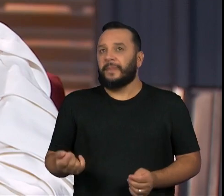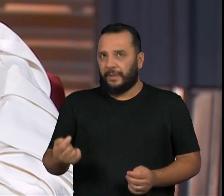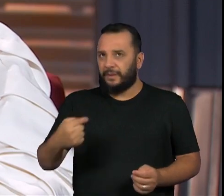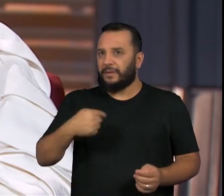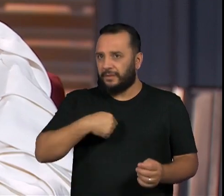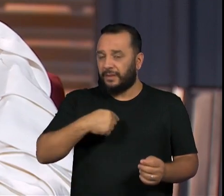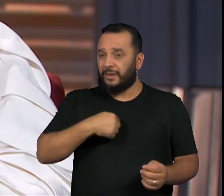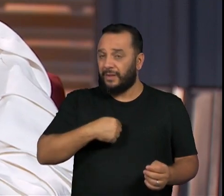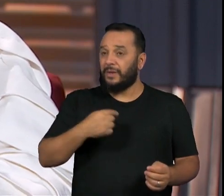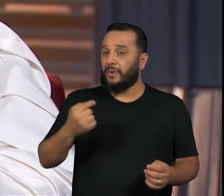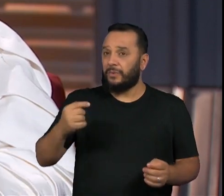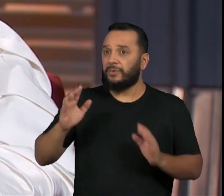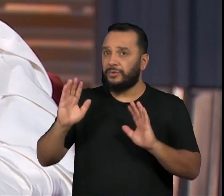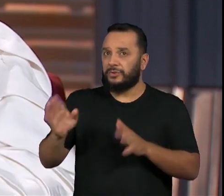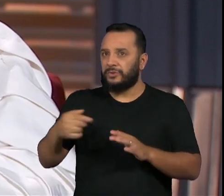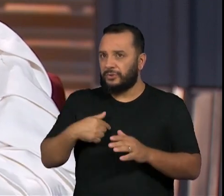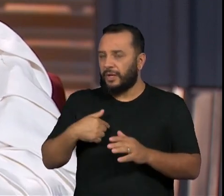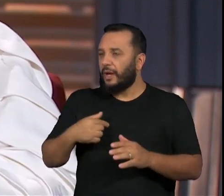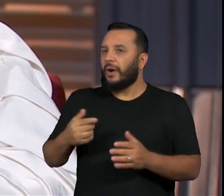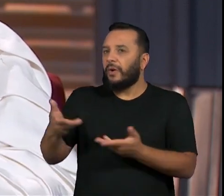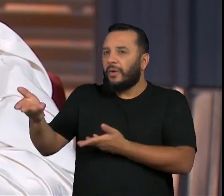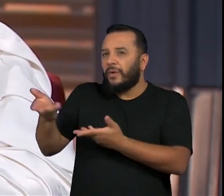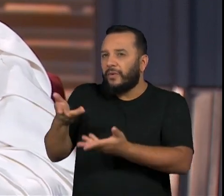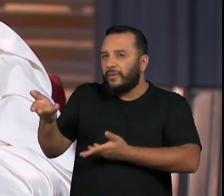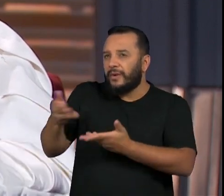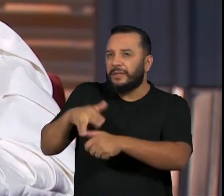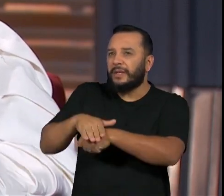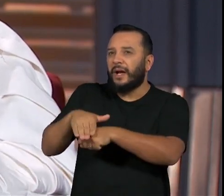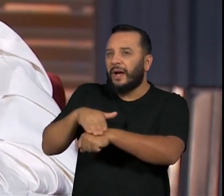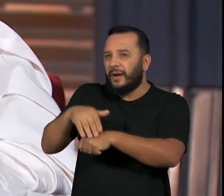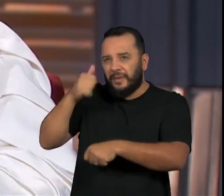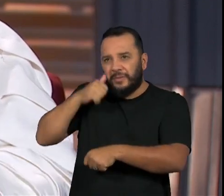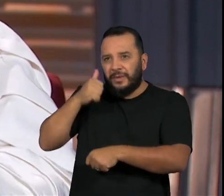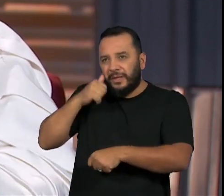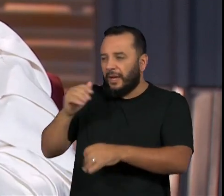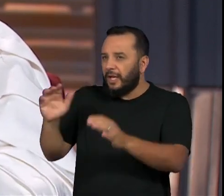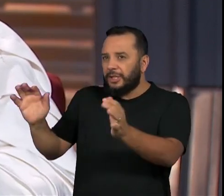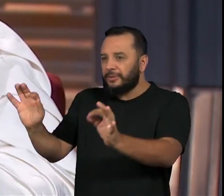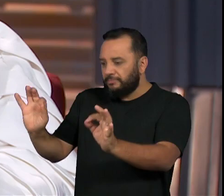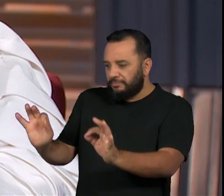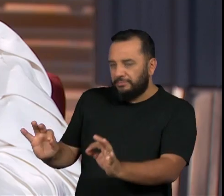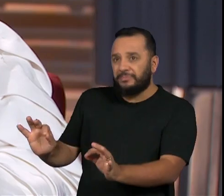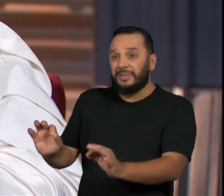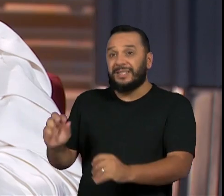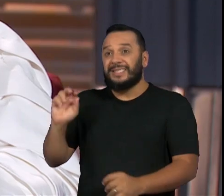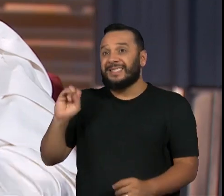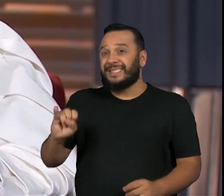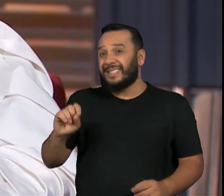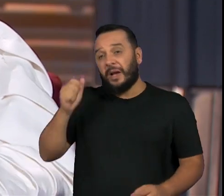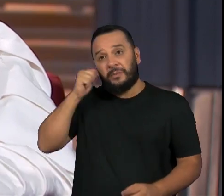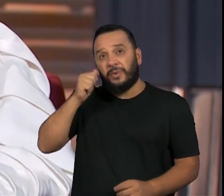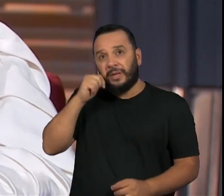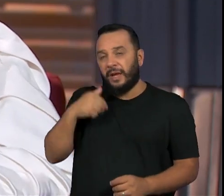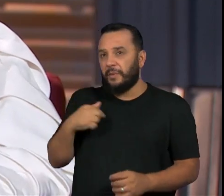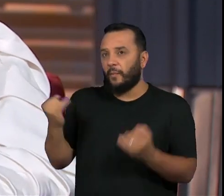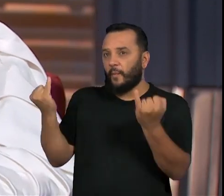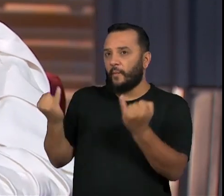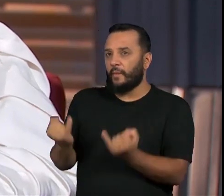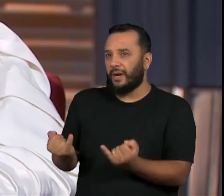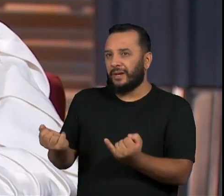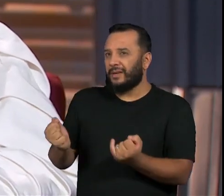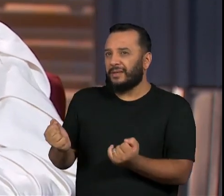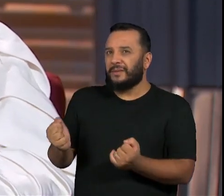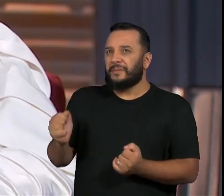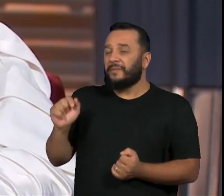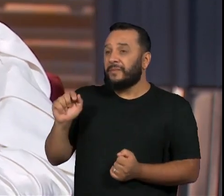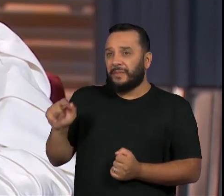ao provador e compartilhava desse constrangimento, sendo uma mulher magra, né, de que não, esse GG não me veste,